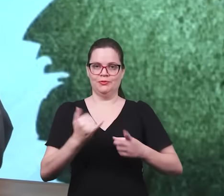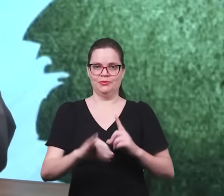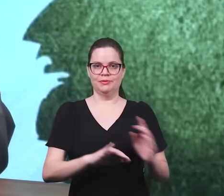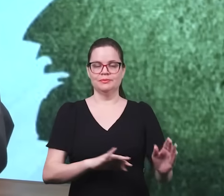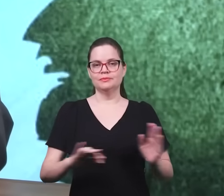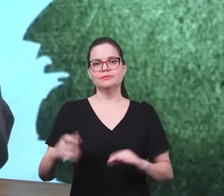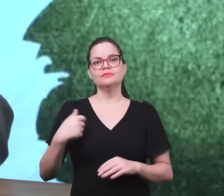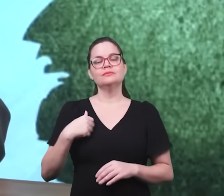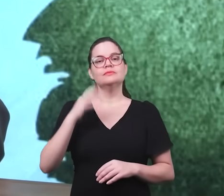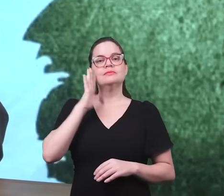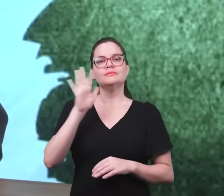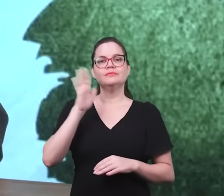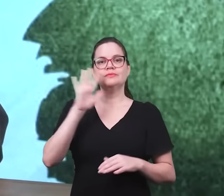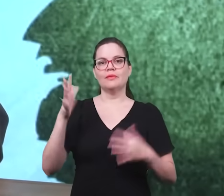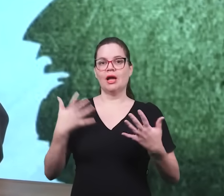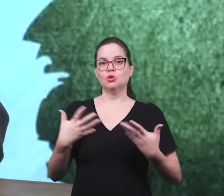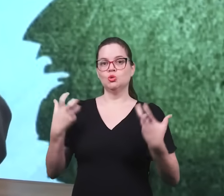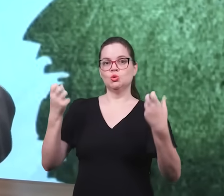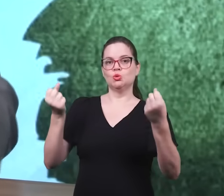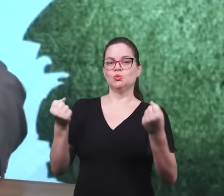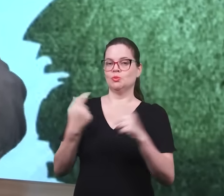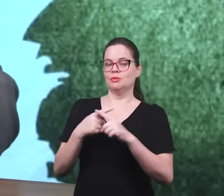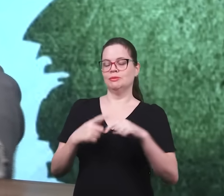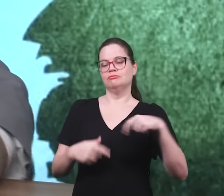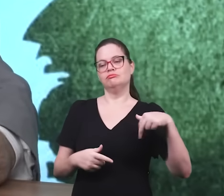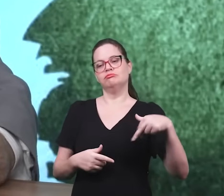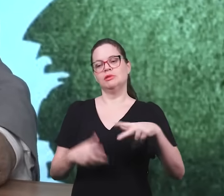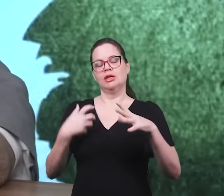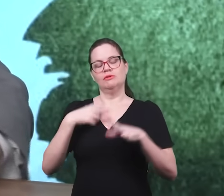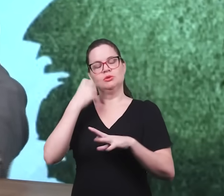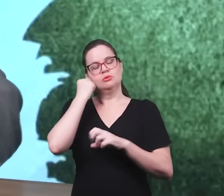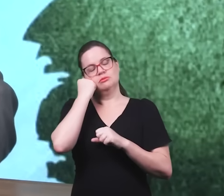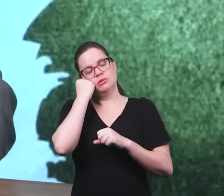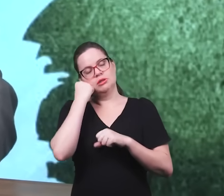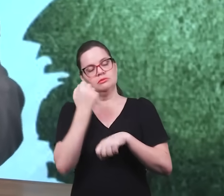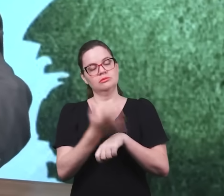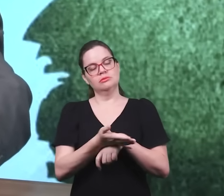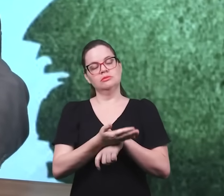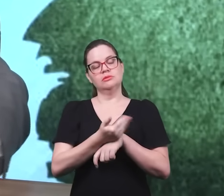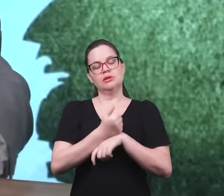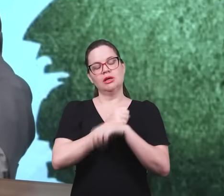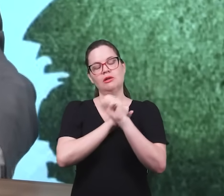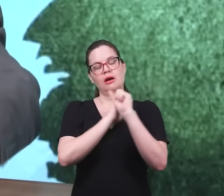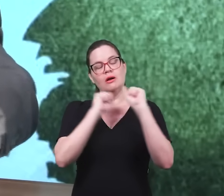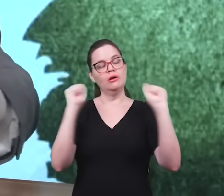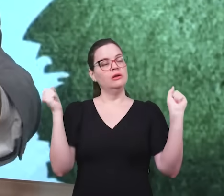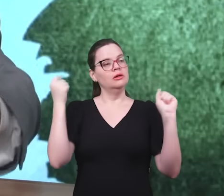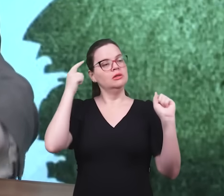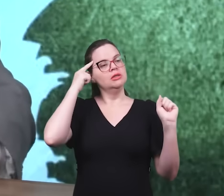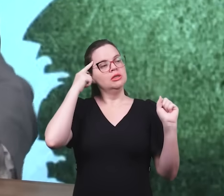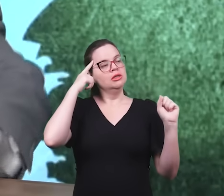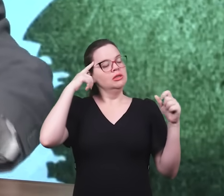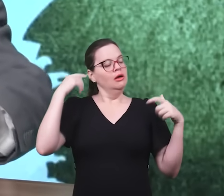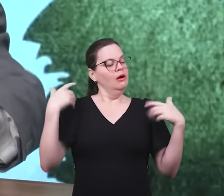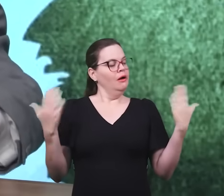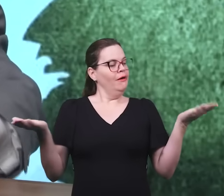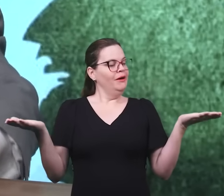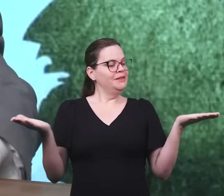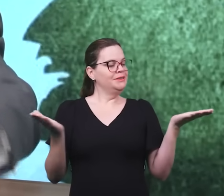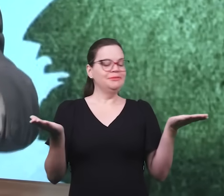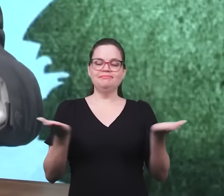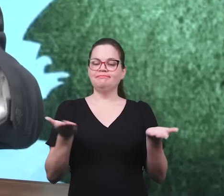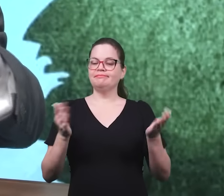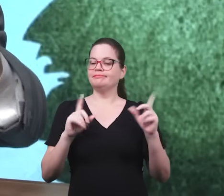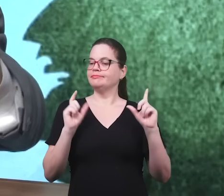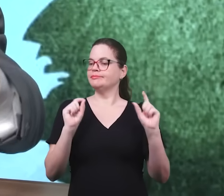a surpresa daquele moço. Estava repousado, levantou, como é que vai ser meu dia hoje? Não, um dia